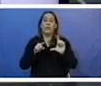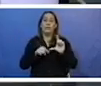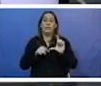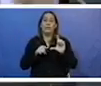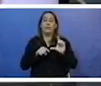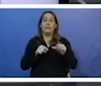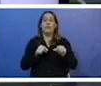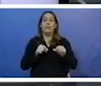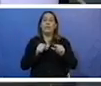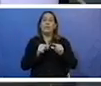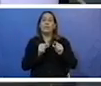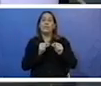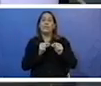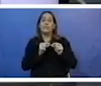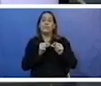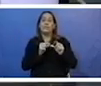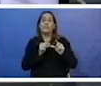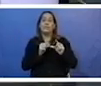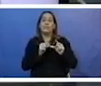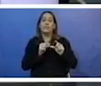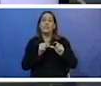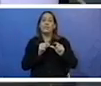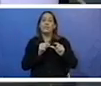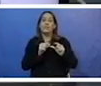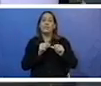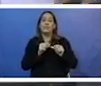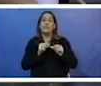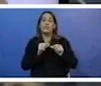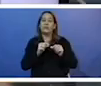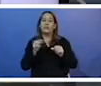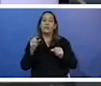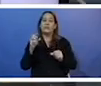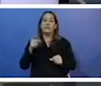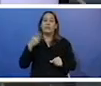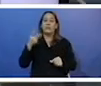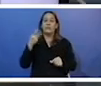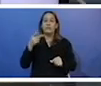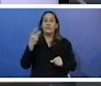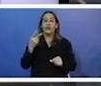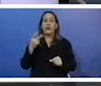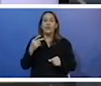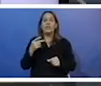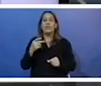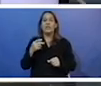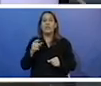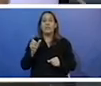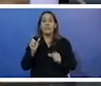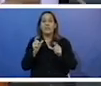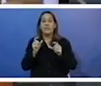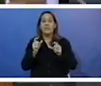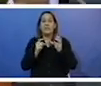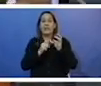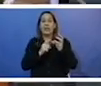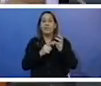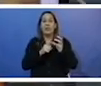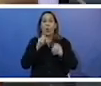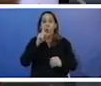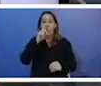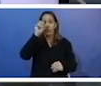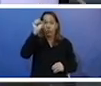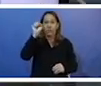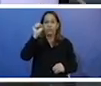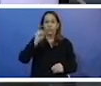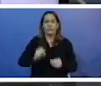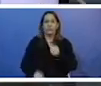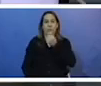estica mais. Essa sílaba que a gente estica mais é a sílaba mais forte da palavra. Presta atenção, ó.